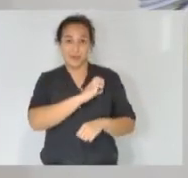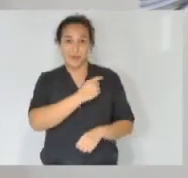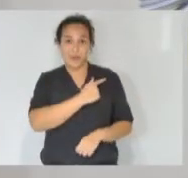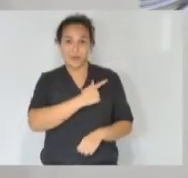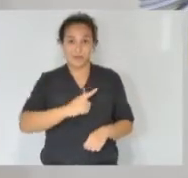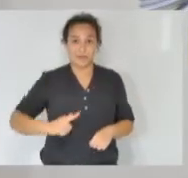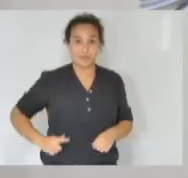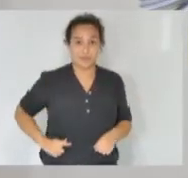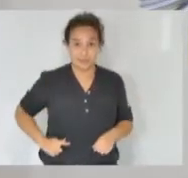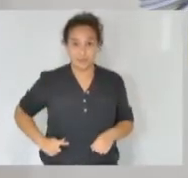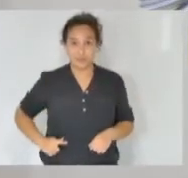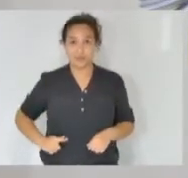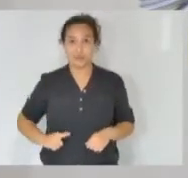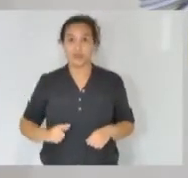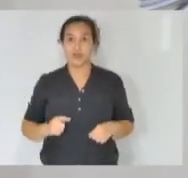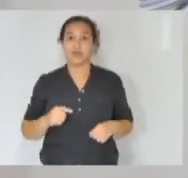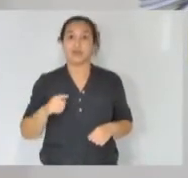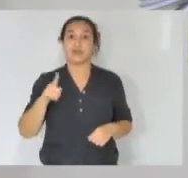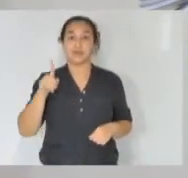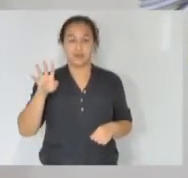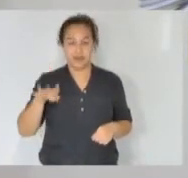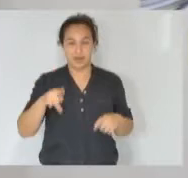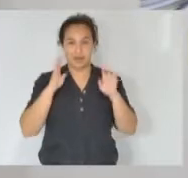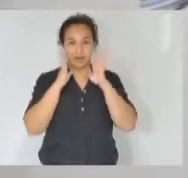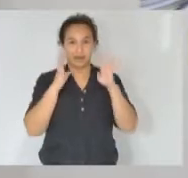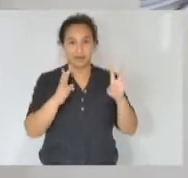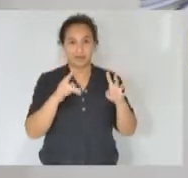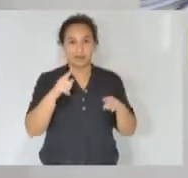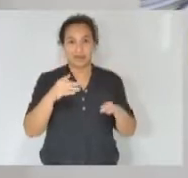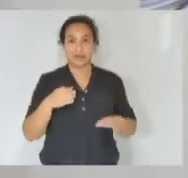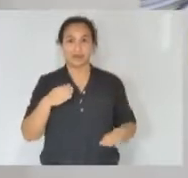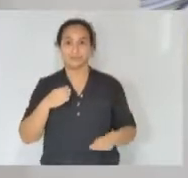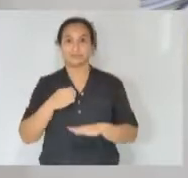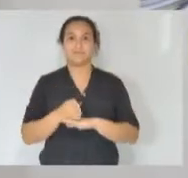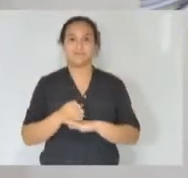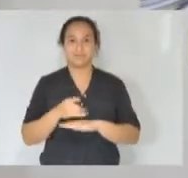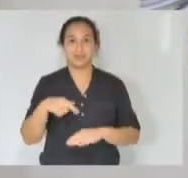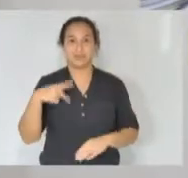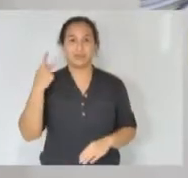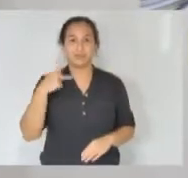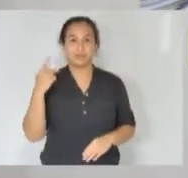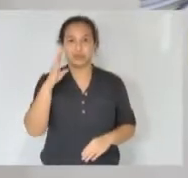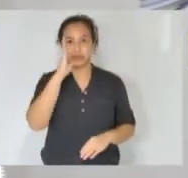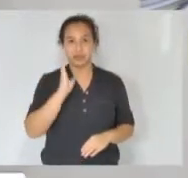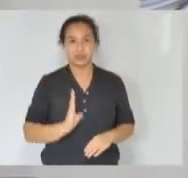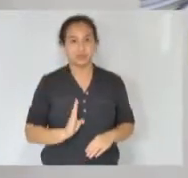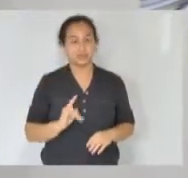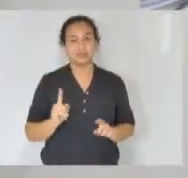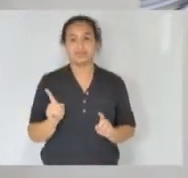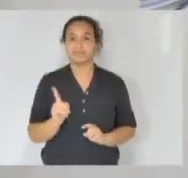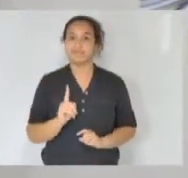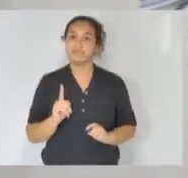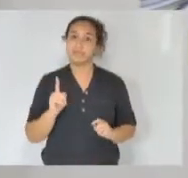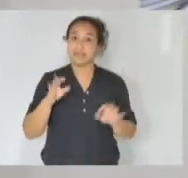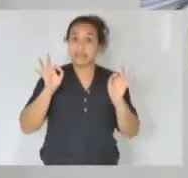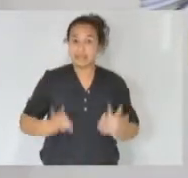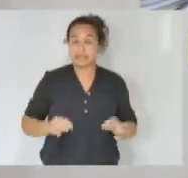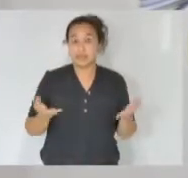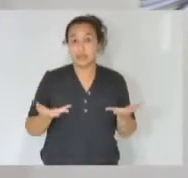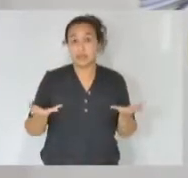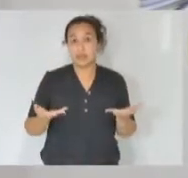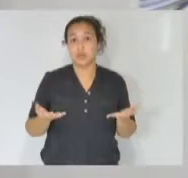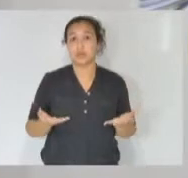certeza, sensível como é, não vai querer interferir numa política nacional que vem dando certo para nós